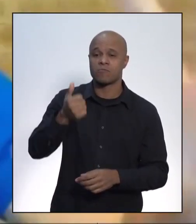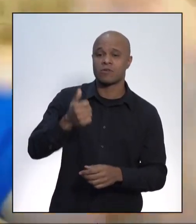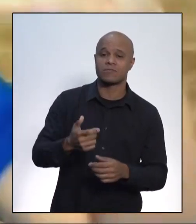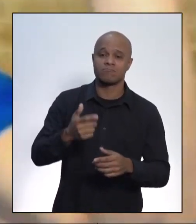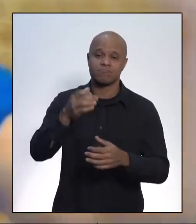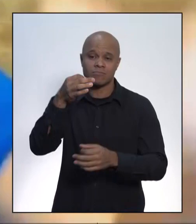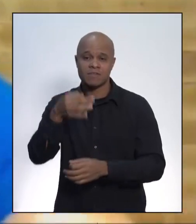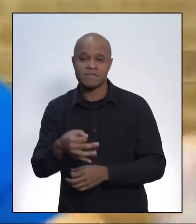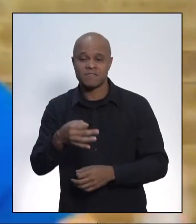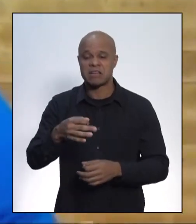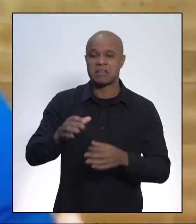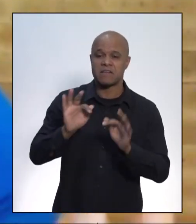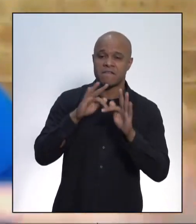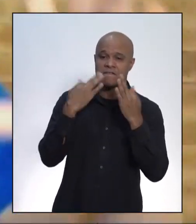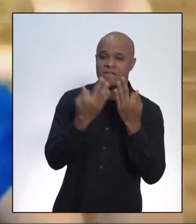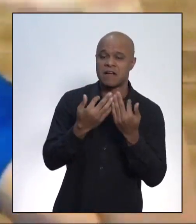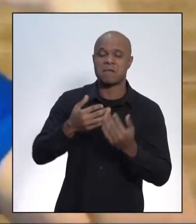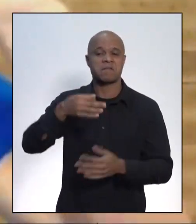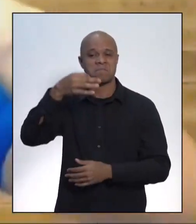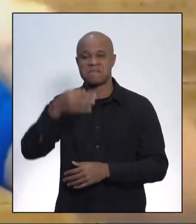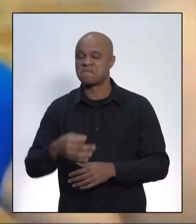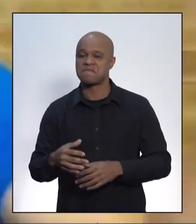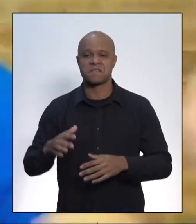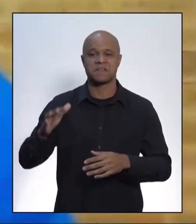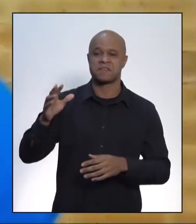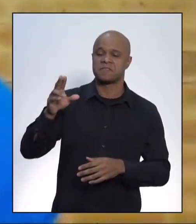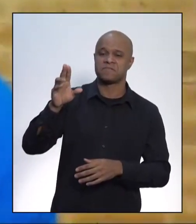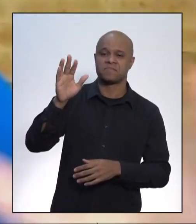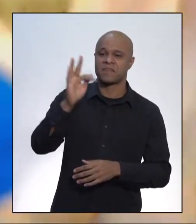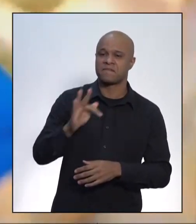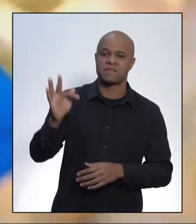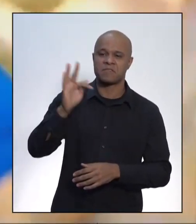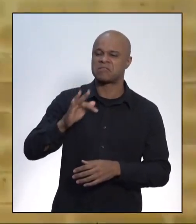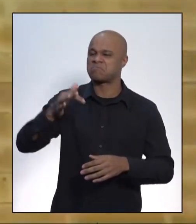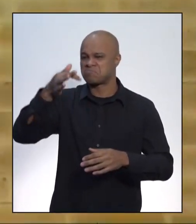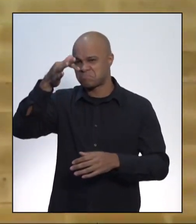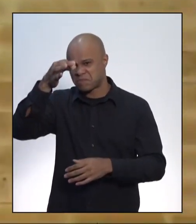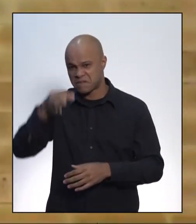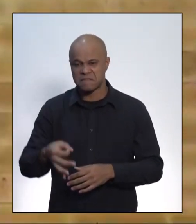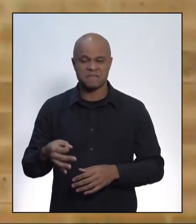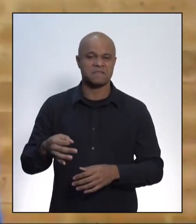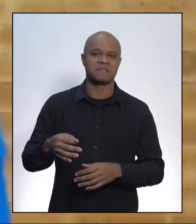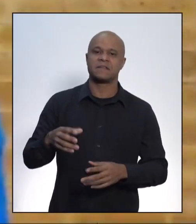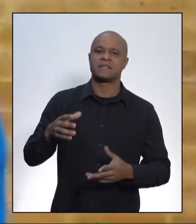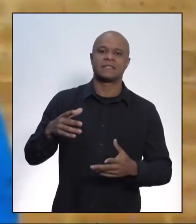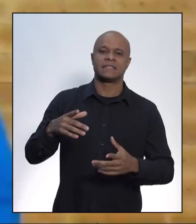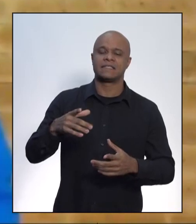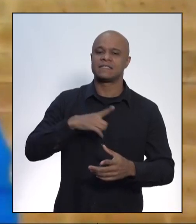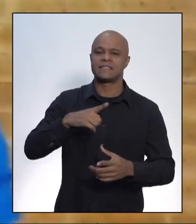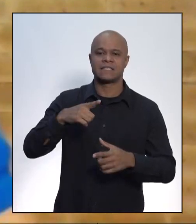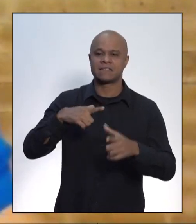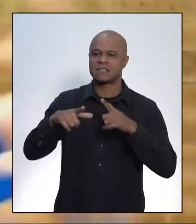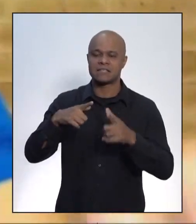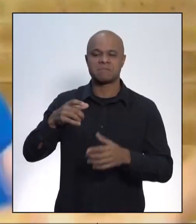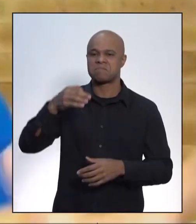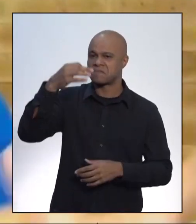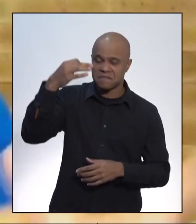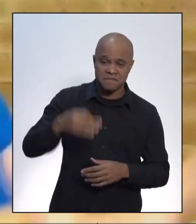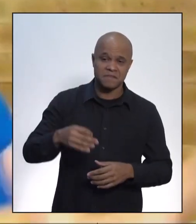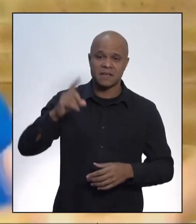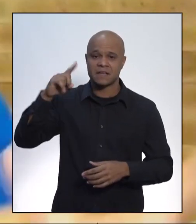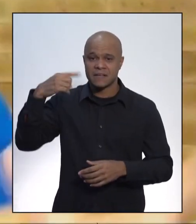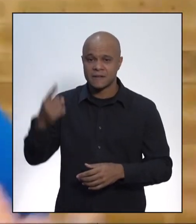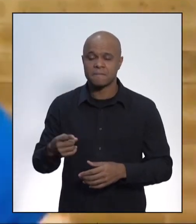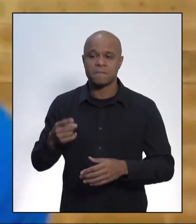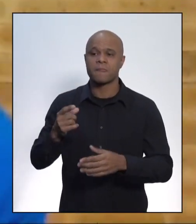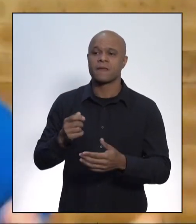bem estruturada, foram para as melhores universidades, estavam nos melhores empregos e aí decidiram por uma oportunidade de investir, deu tudo certo. Você tem aquele cara